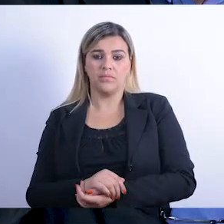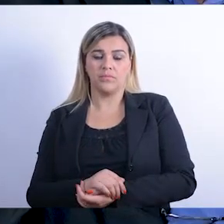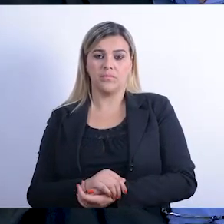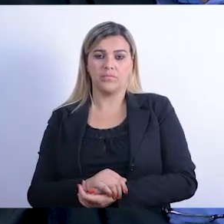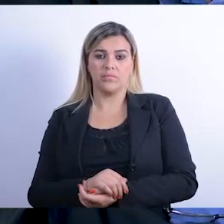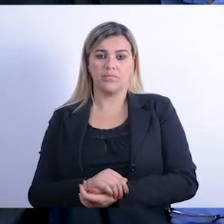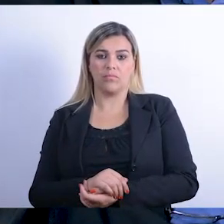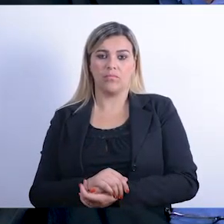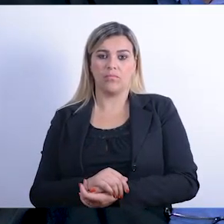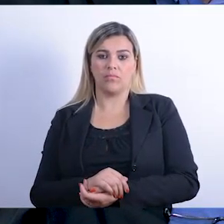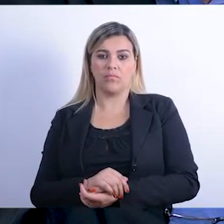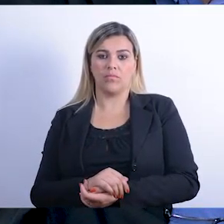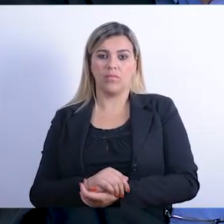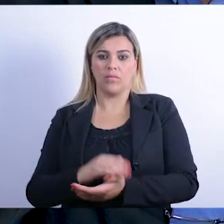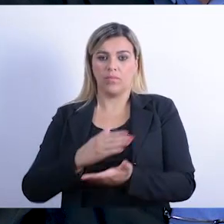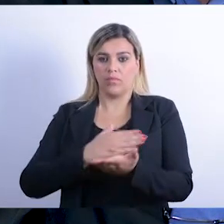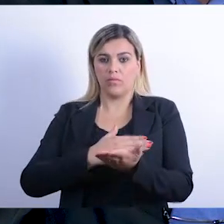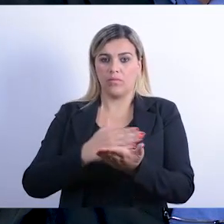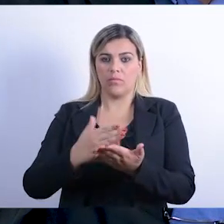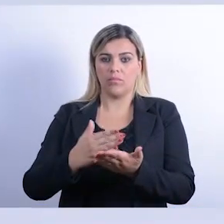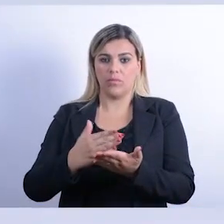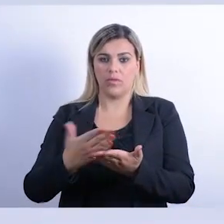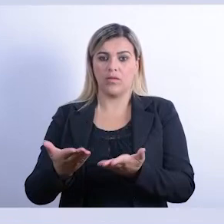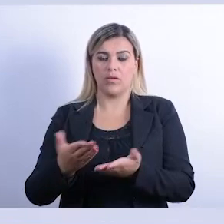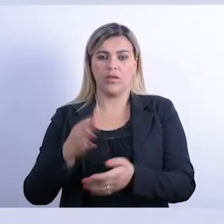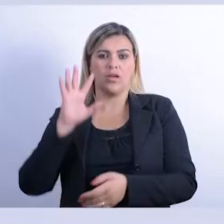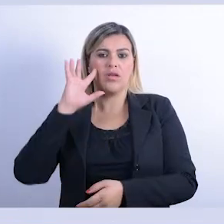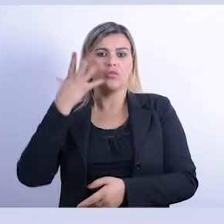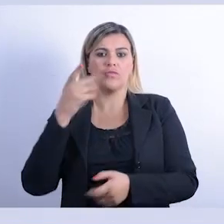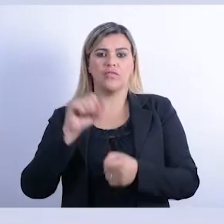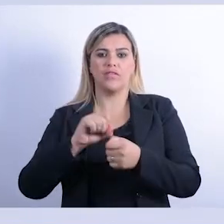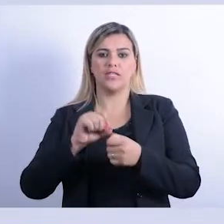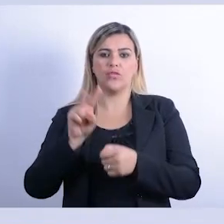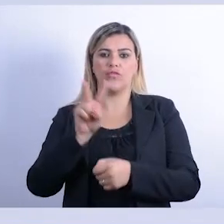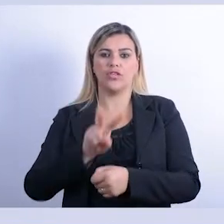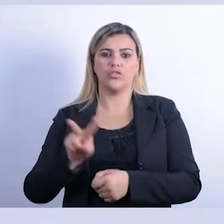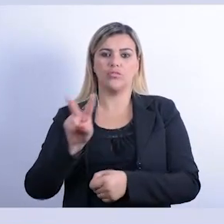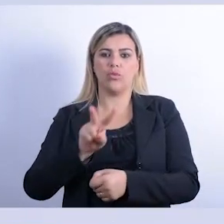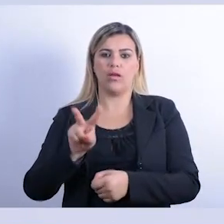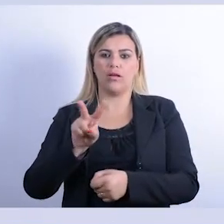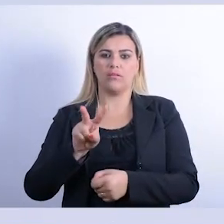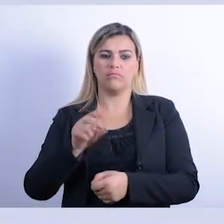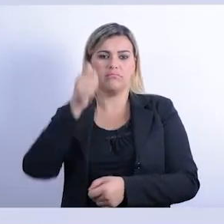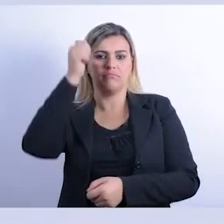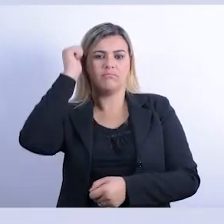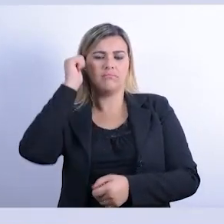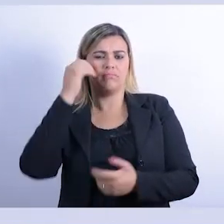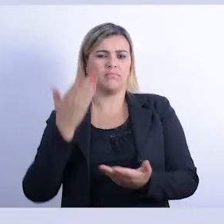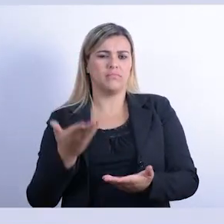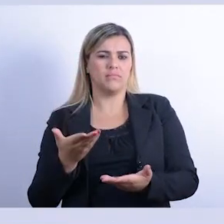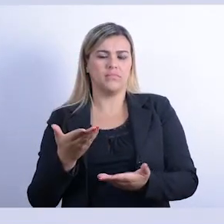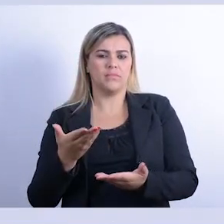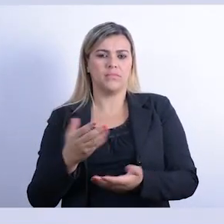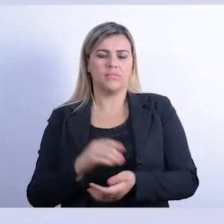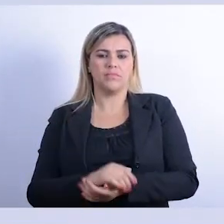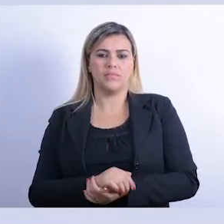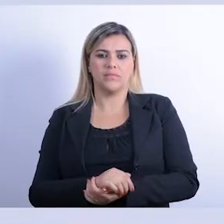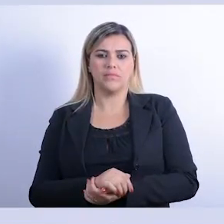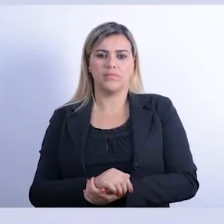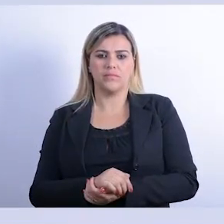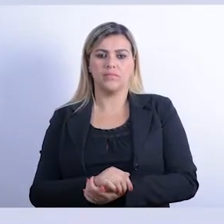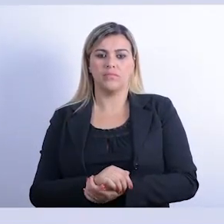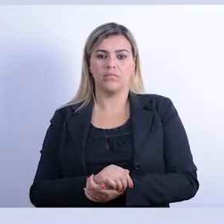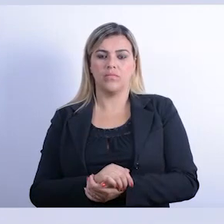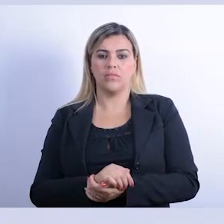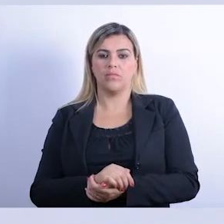Arapiara, e aí, a partir da entrada nas Ciências Médicas, resolveram fazer o vestibular. Aí, quando faz o vestibular, faz com